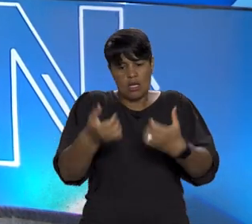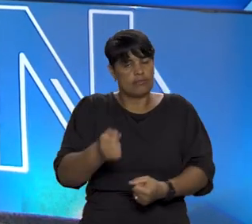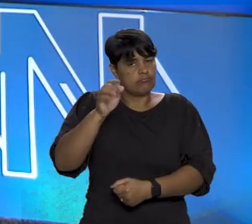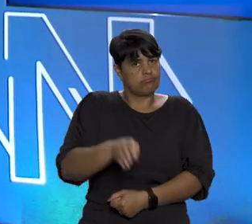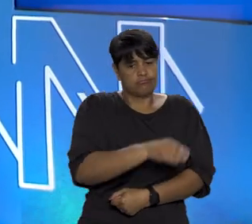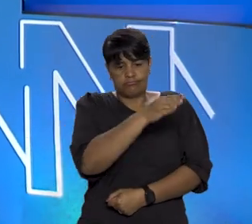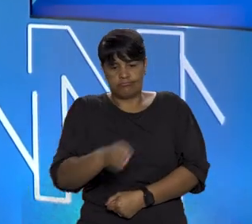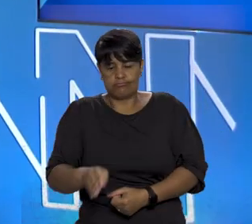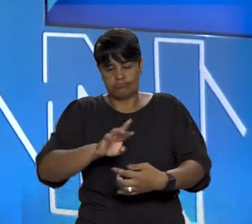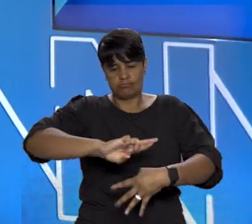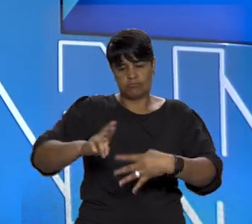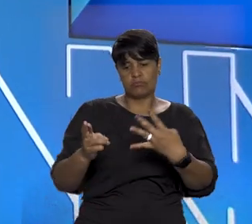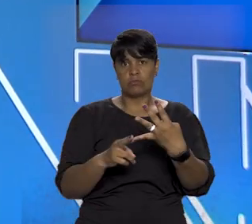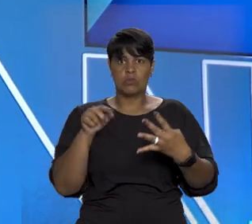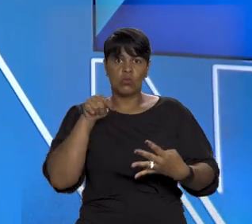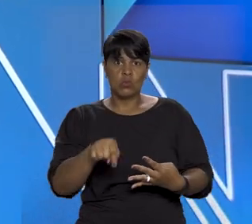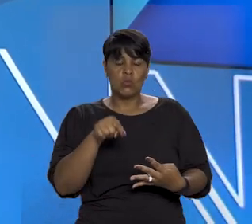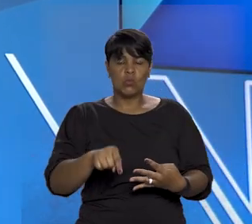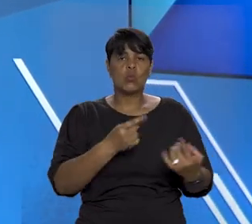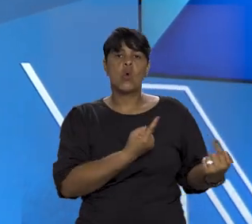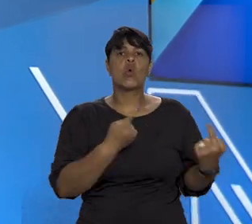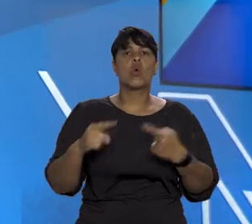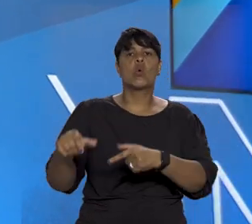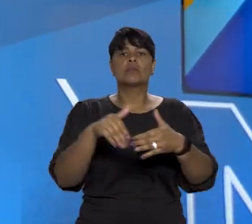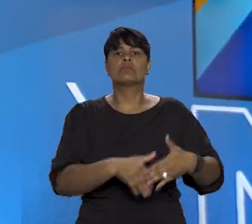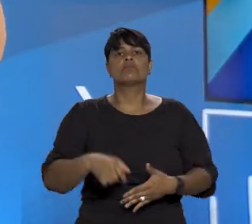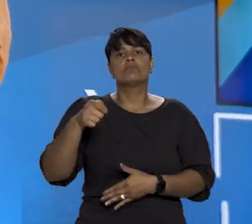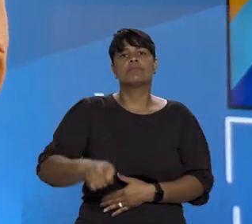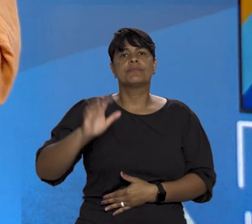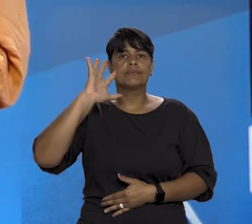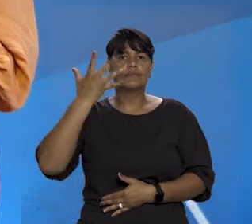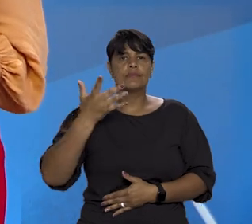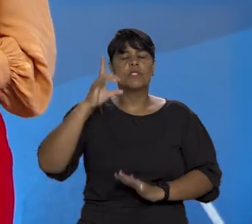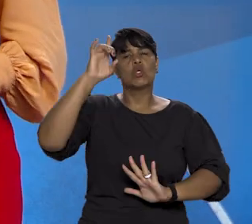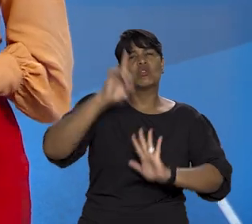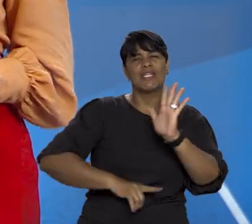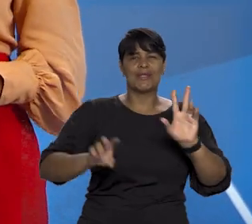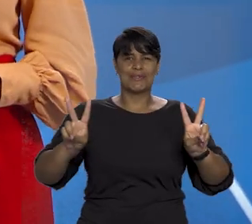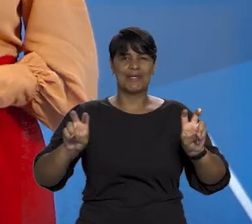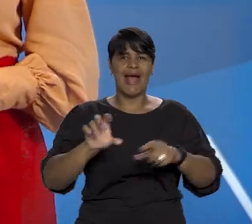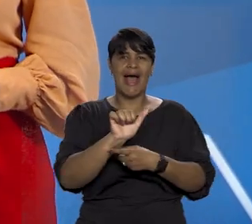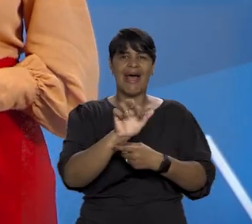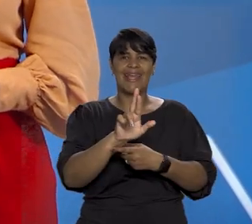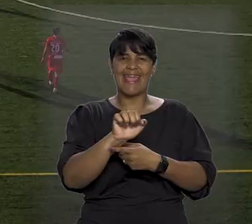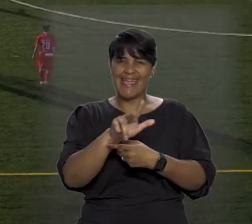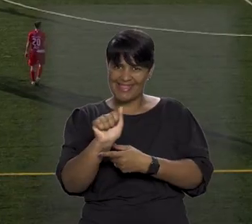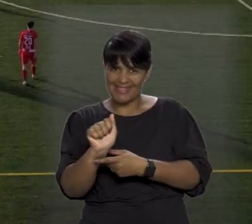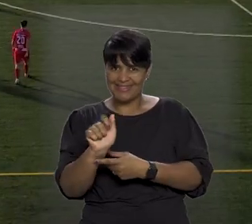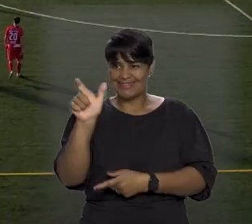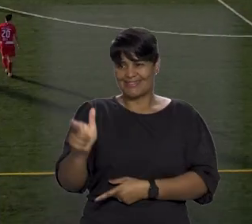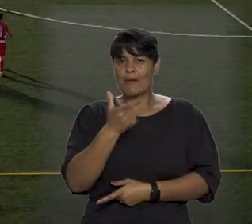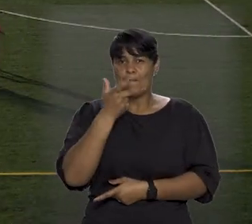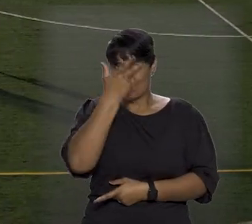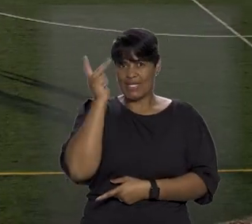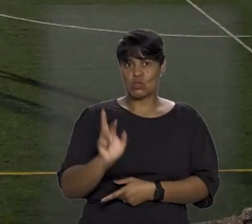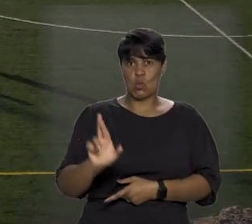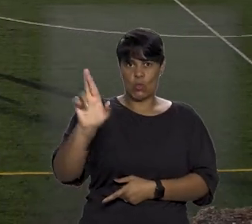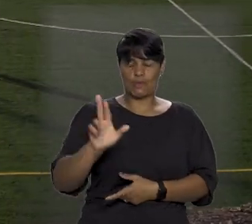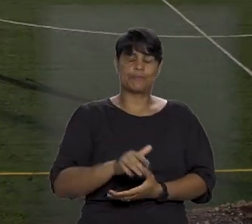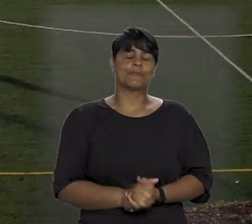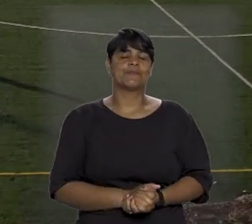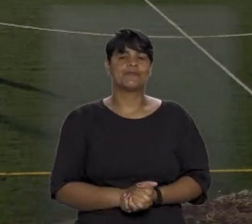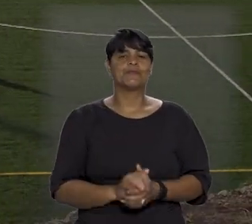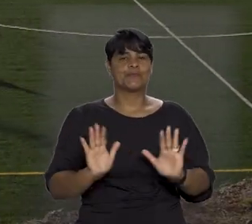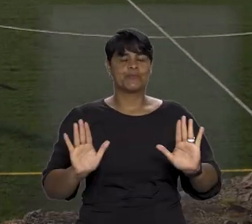recurso extraordinário contra acórdão que afastou o direito de arena para Juiz de futebol os sindicatos de